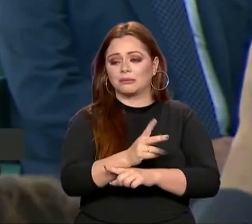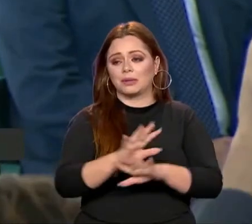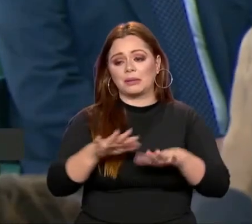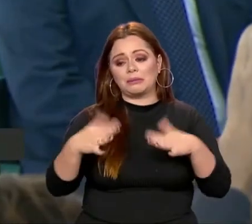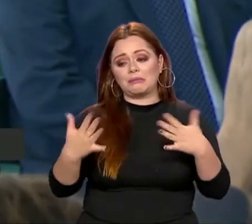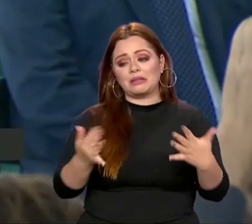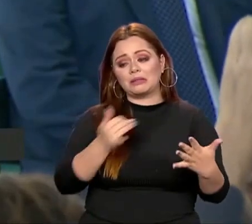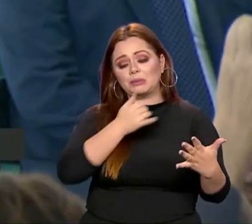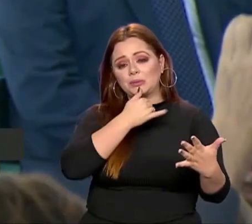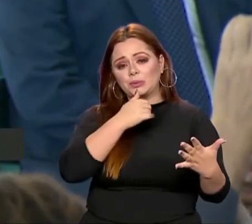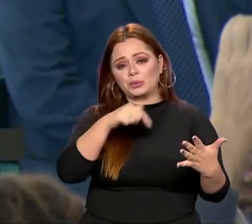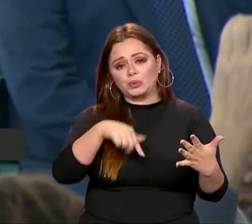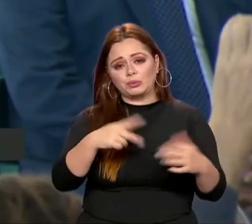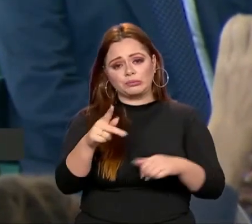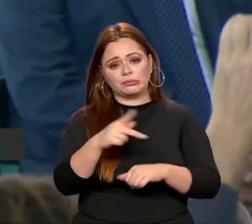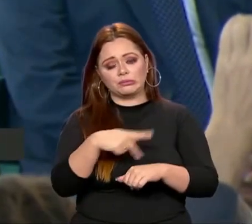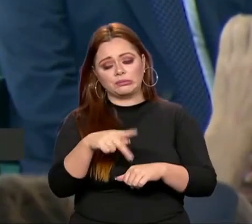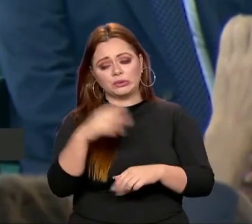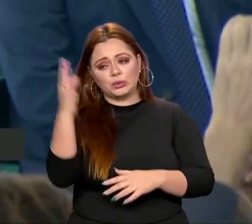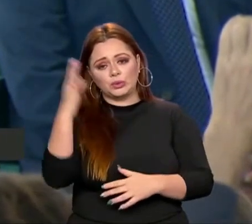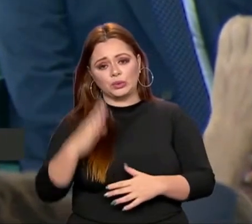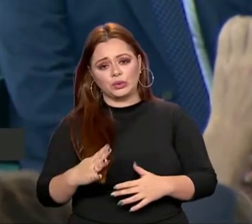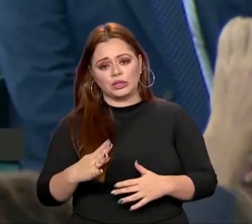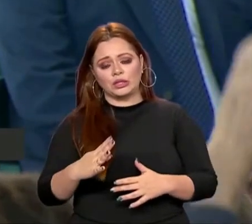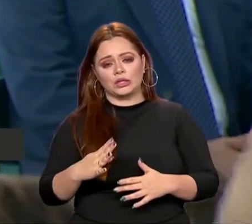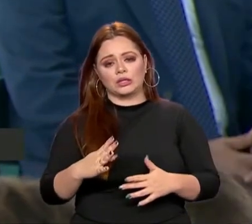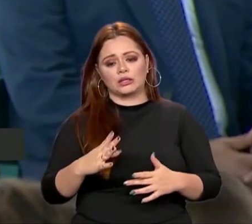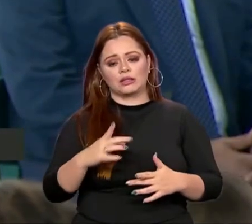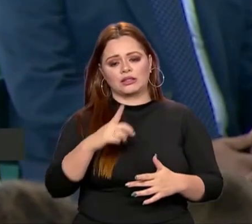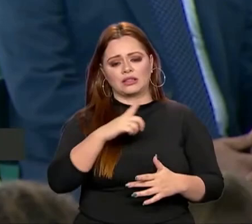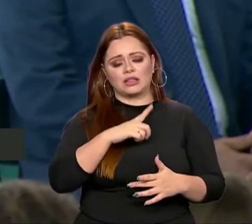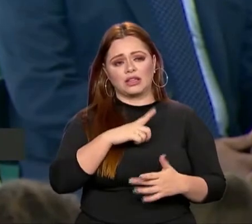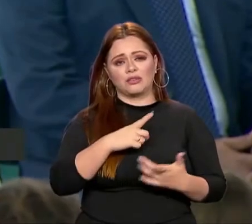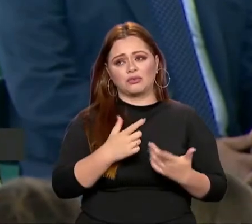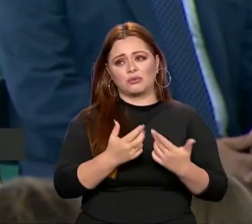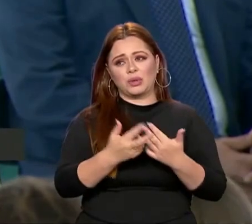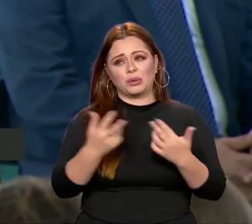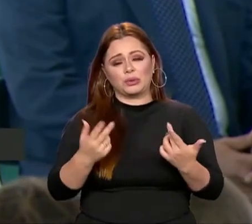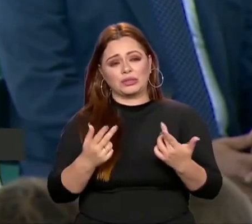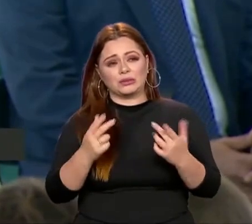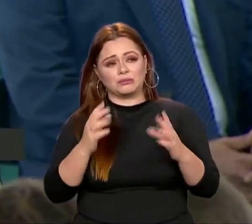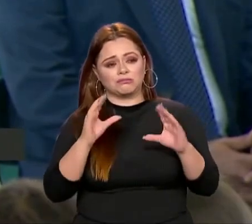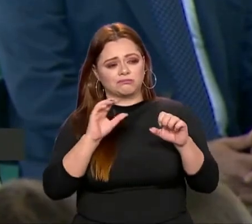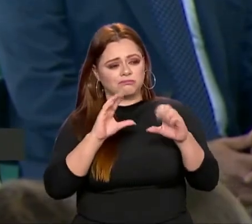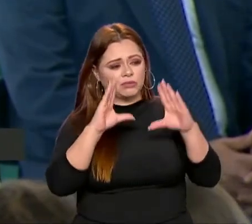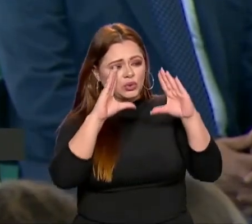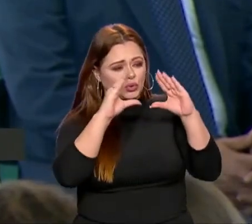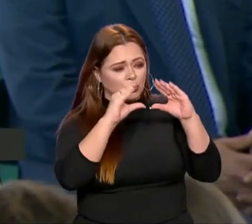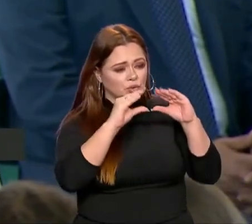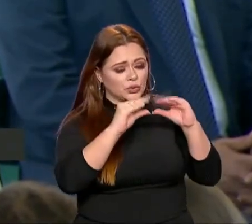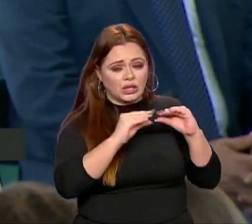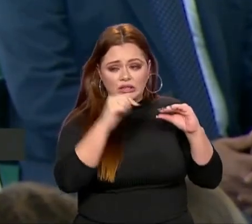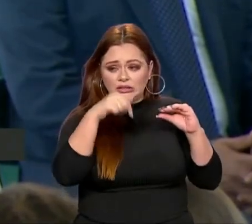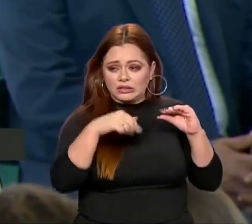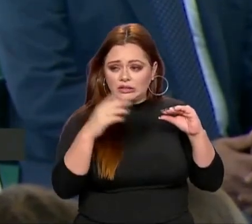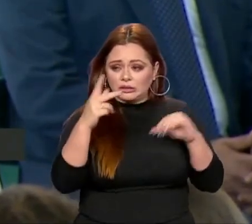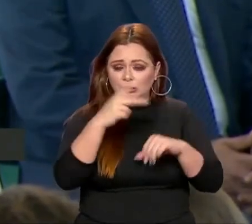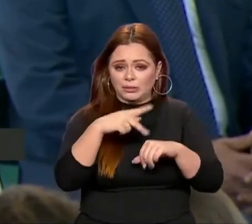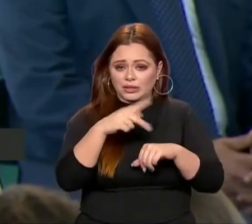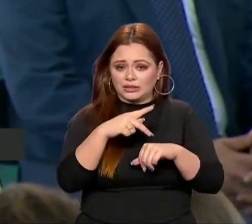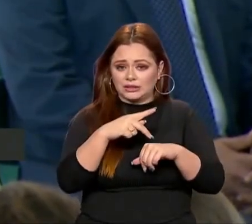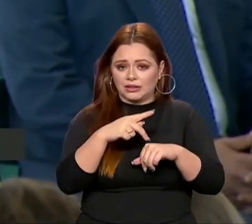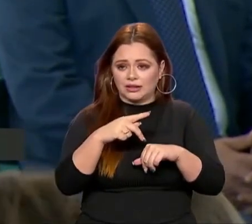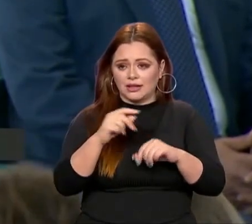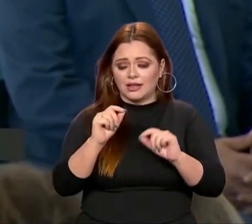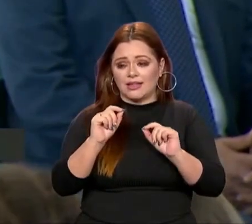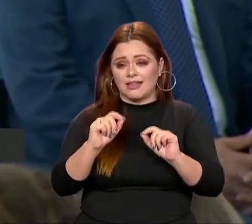no Brasil tivemos um período muito obscuro nesse país em que o ventos Federados